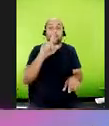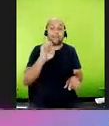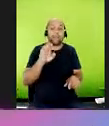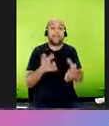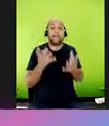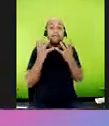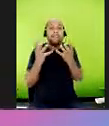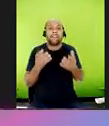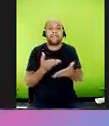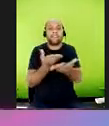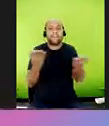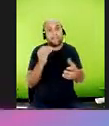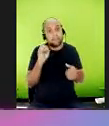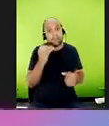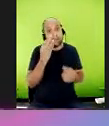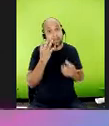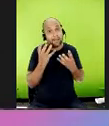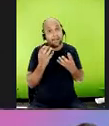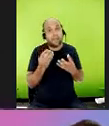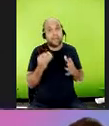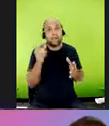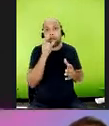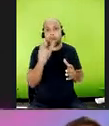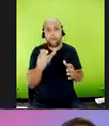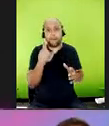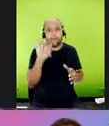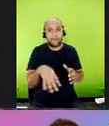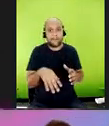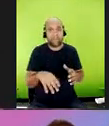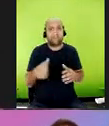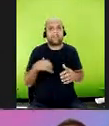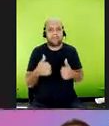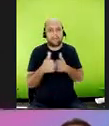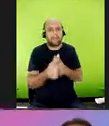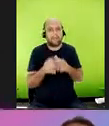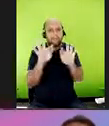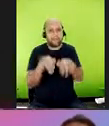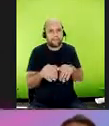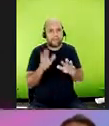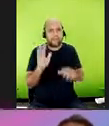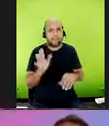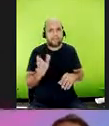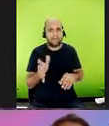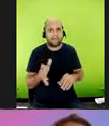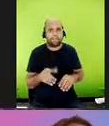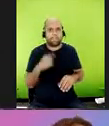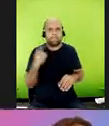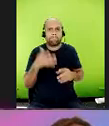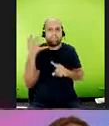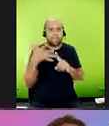também quiser puder deixar uma palavra final por pessoal a gente tá assim caminhando aí para fechar essa nossa a